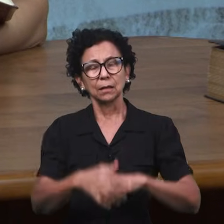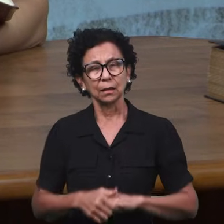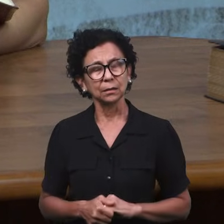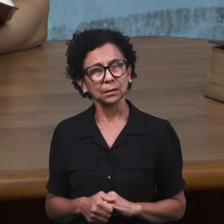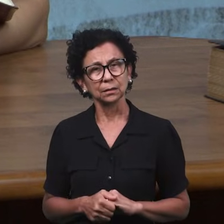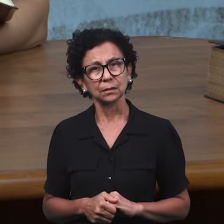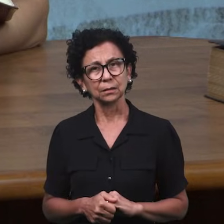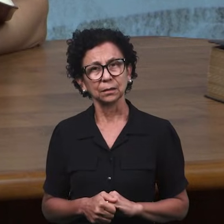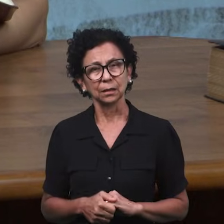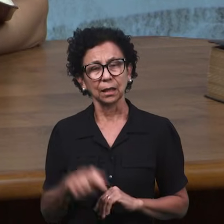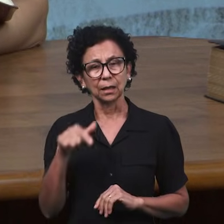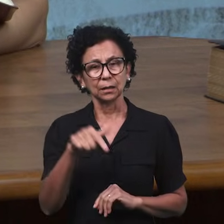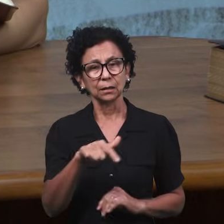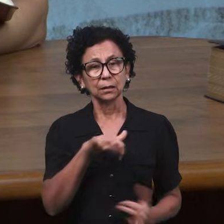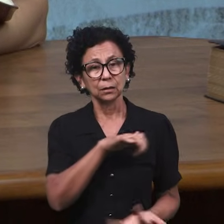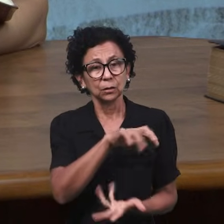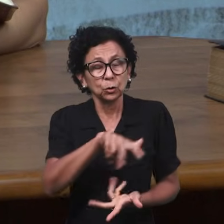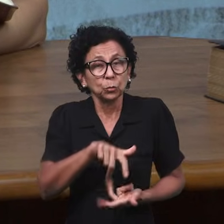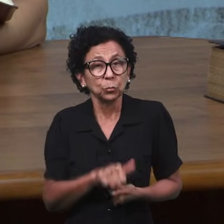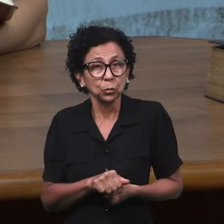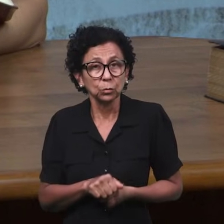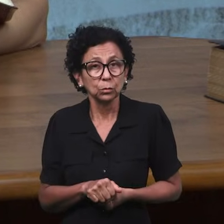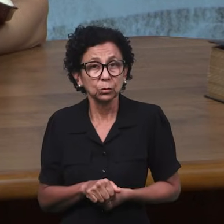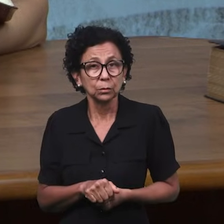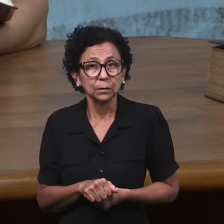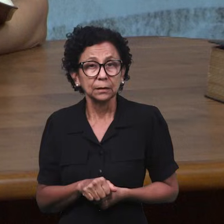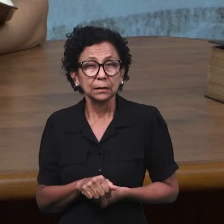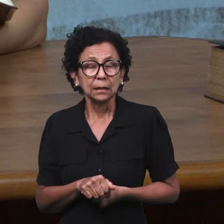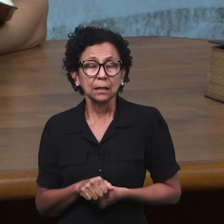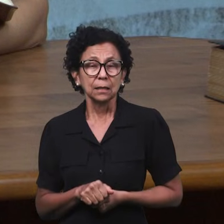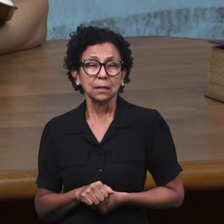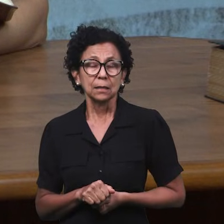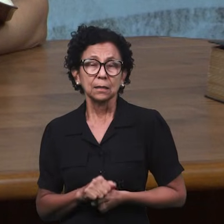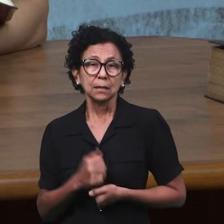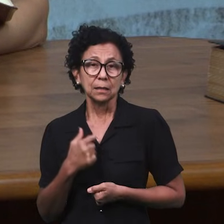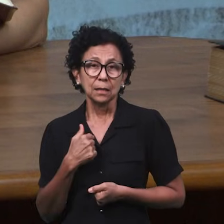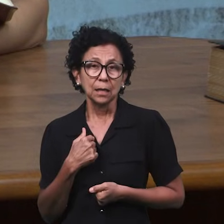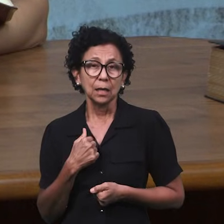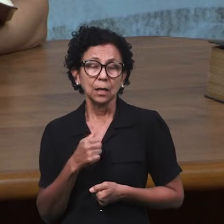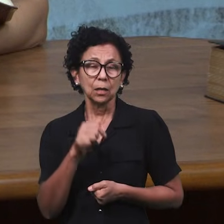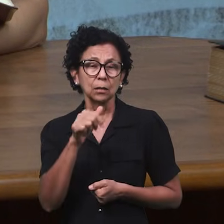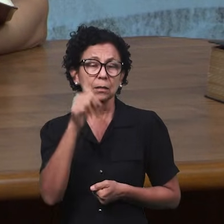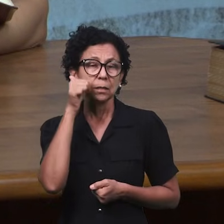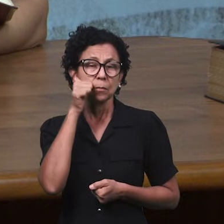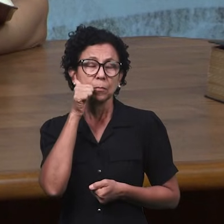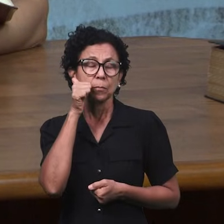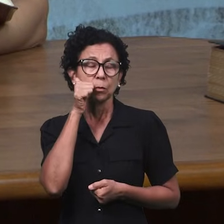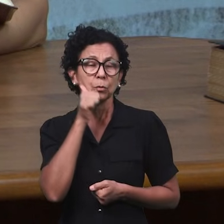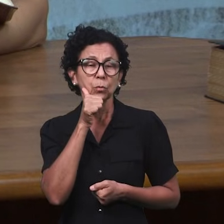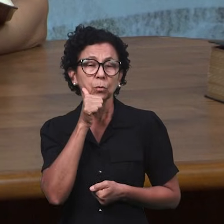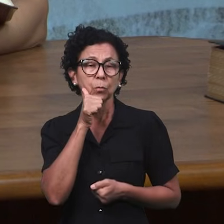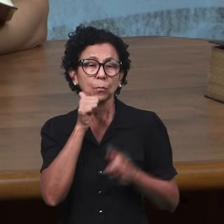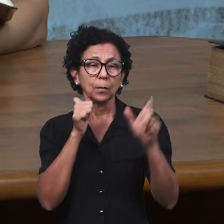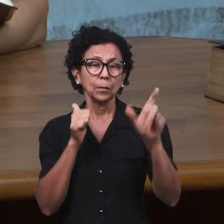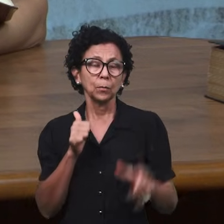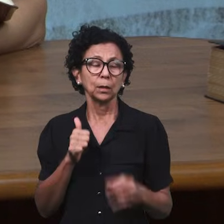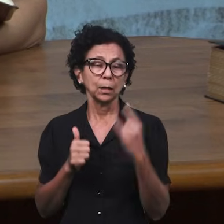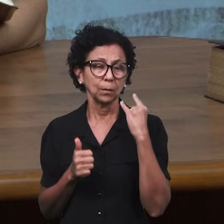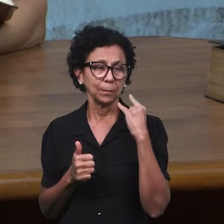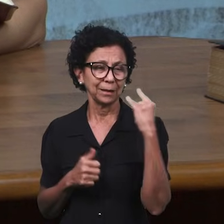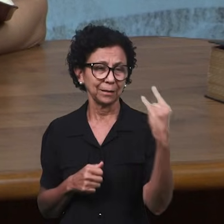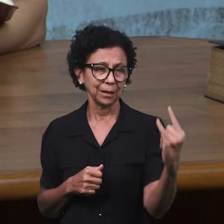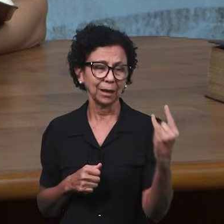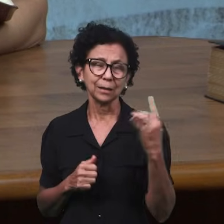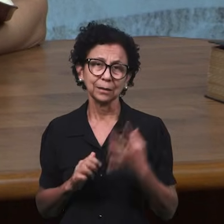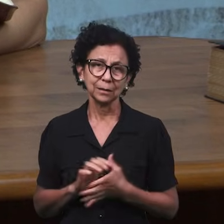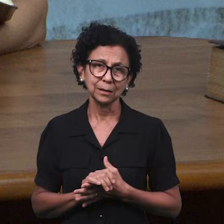raiz. Se o meu coração se deixou seduzir por uma mulher, ou se eu andei rondando a porta